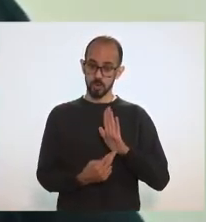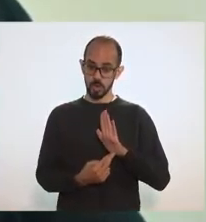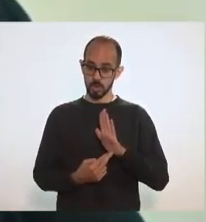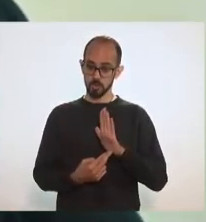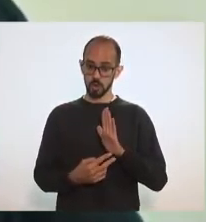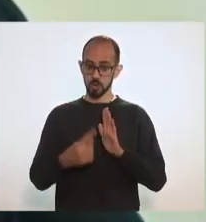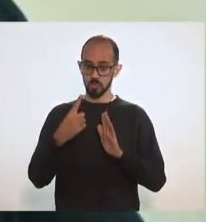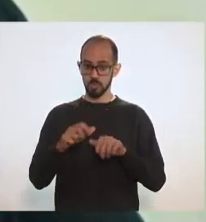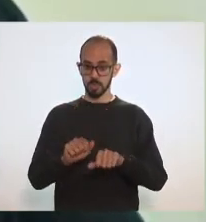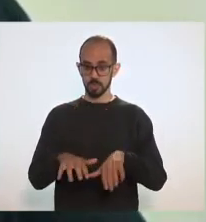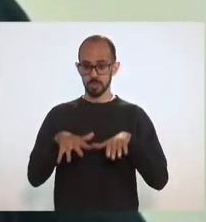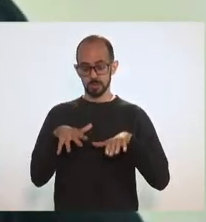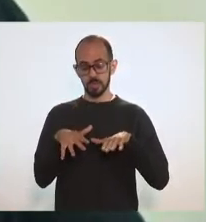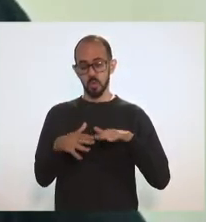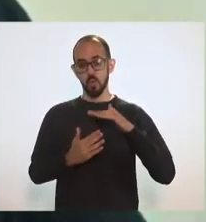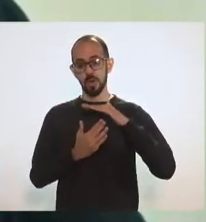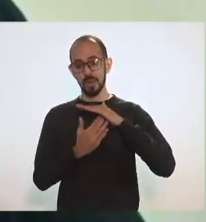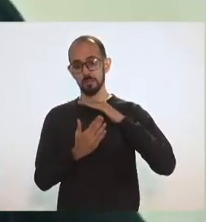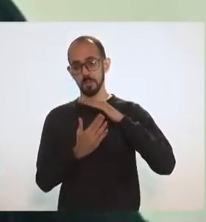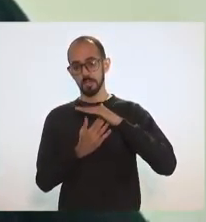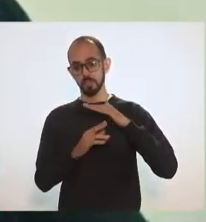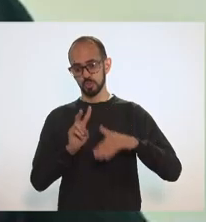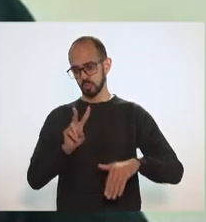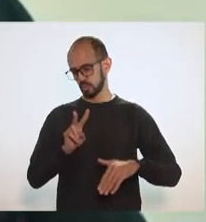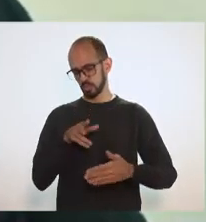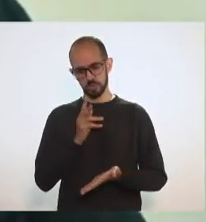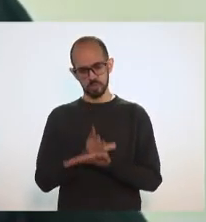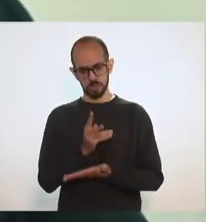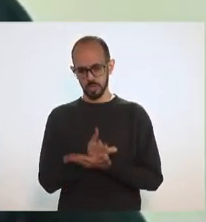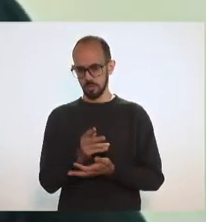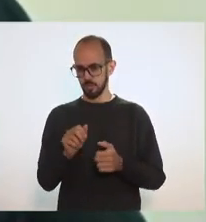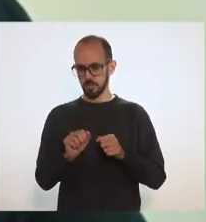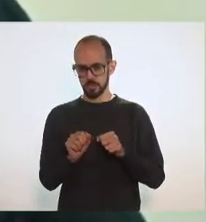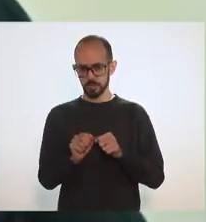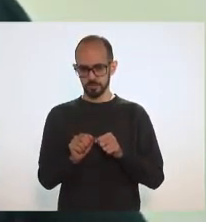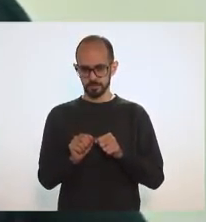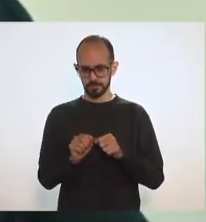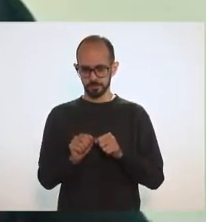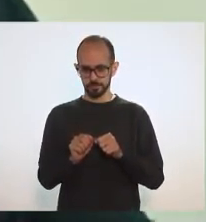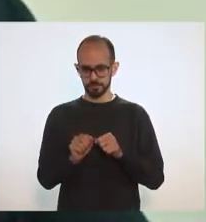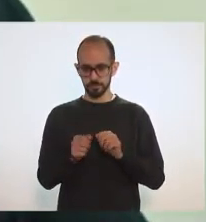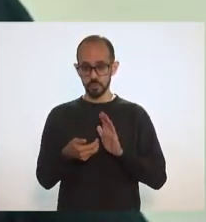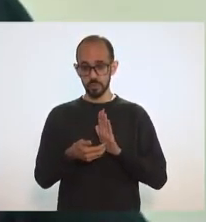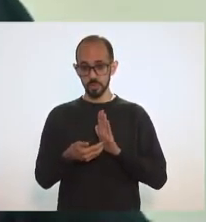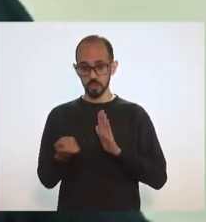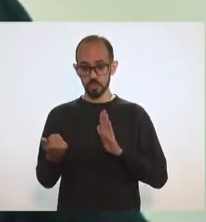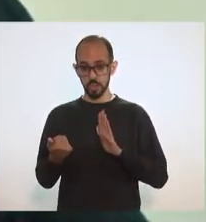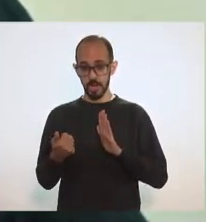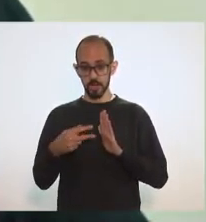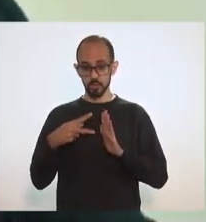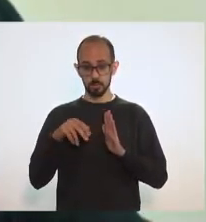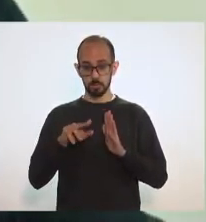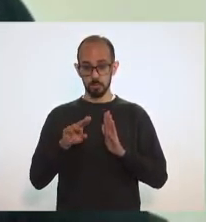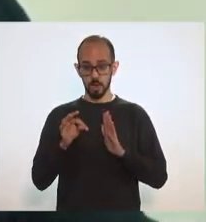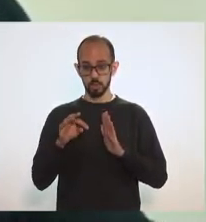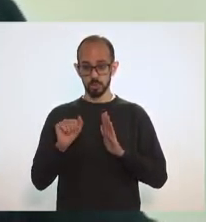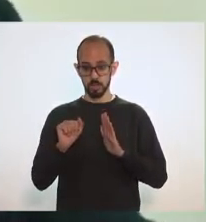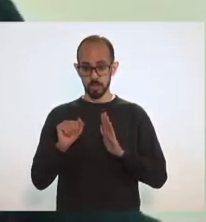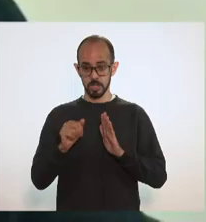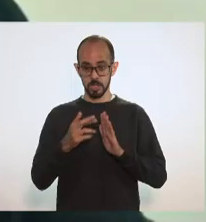relatoria desse processo. Não foi feito um pedido de vista. Se fosse feito um pedido de vista, a presidência encaminharia, como sempre foi feito, a